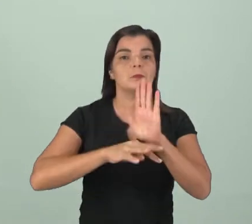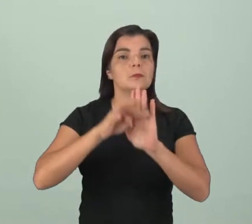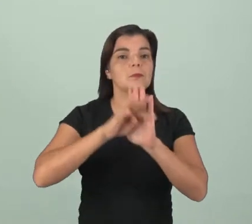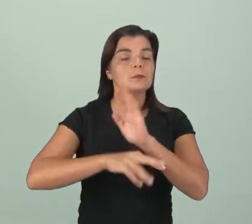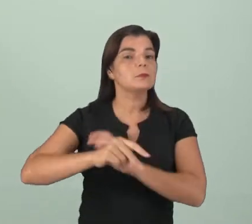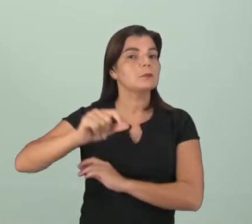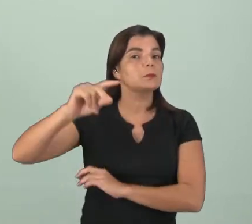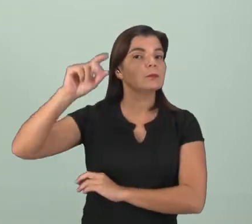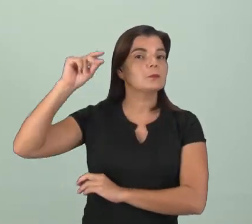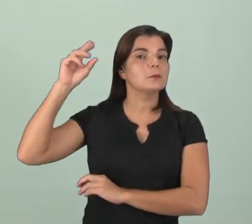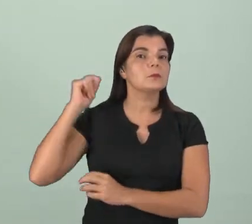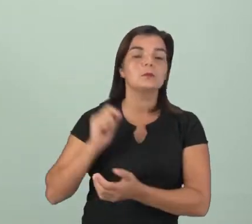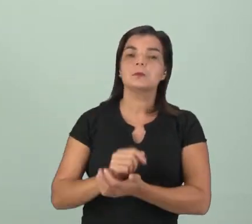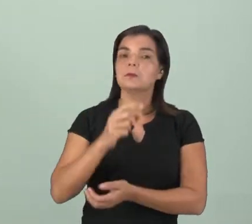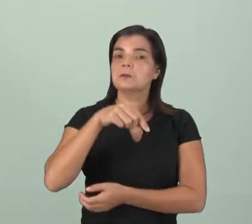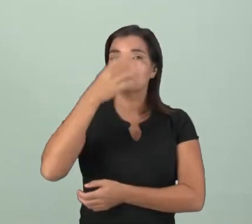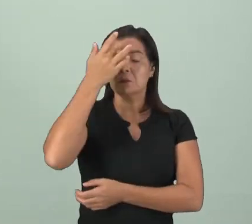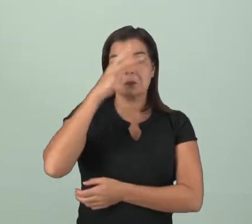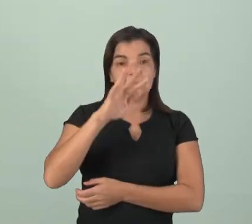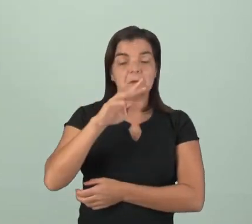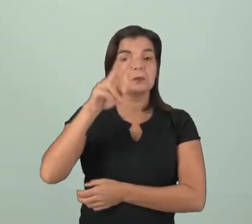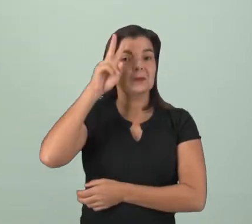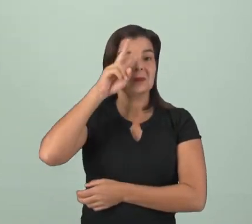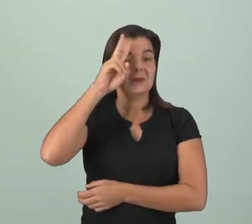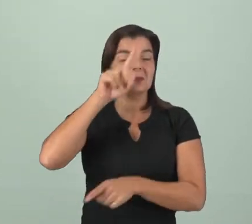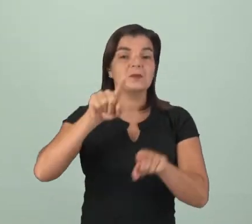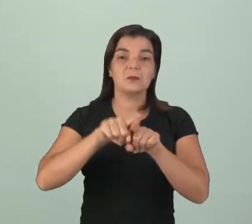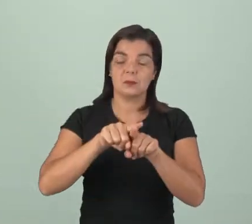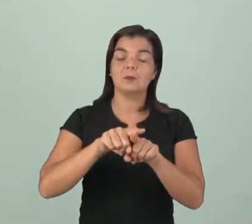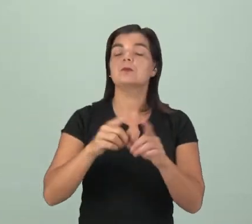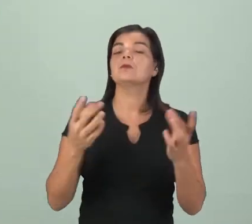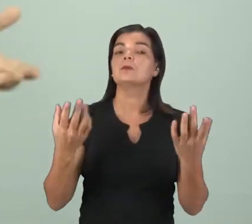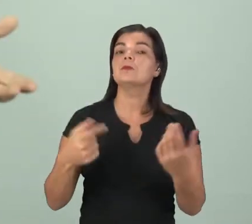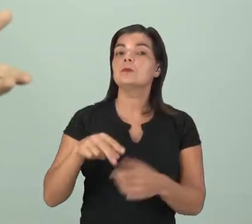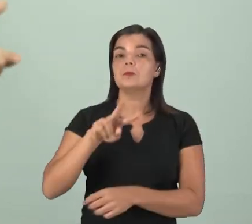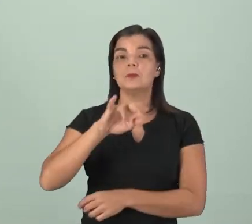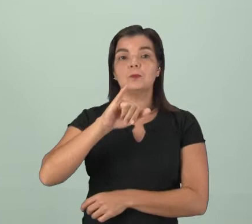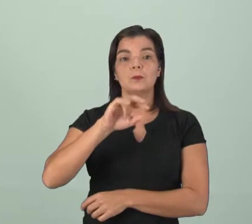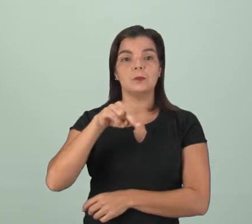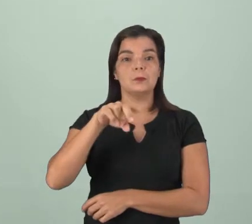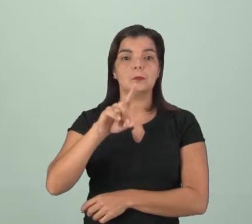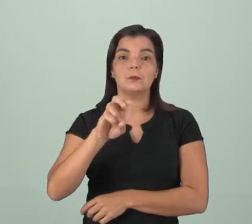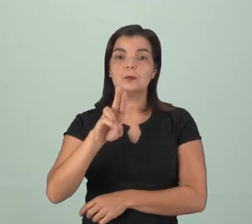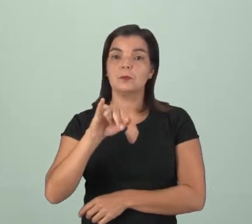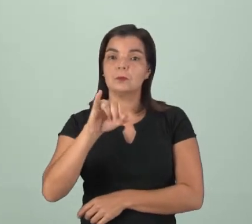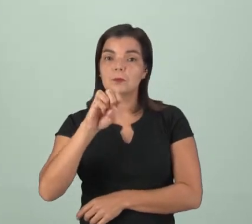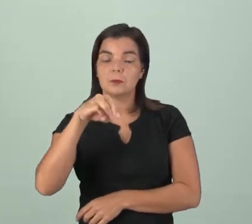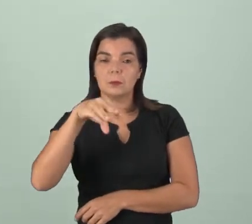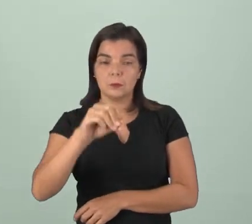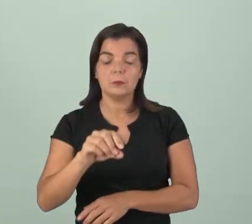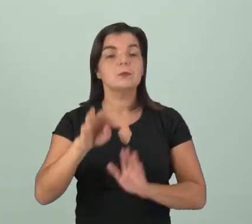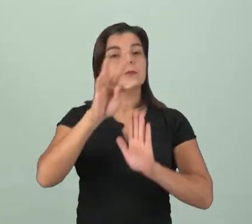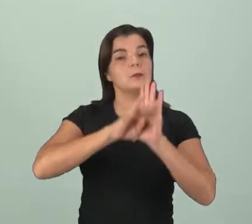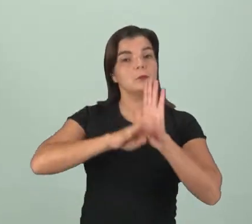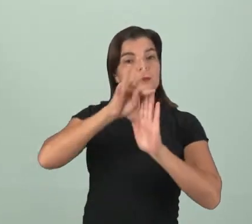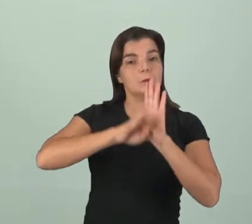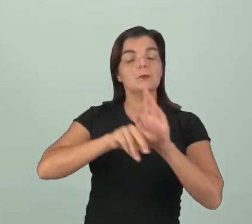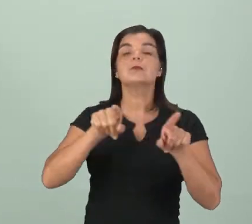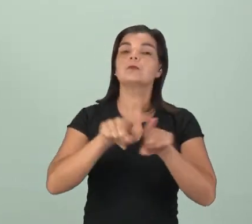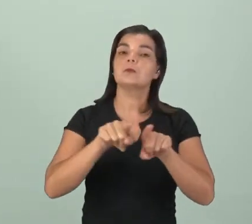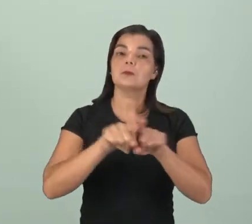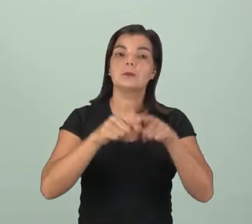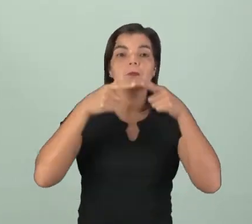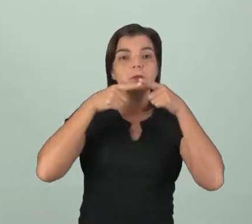antigos. Não sei se vocês lembram que o hinduísmo é uma das religiões mais antigas que existe, e os textos do hinduísmo, há textos